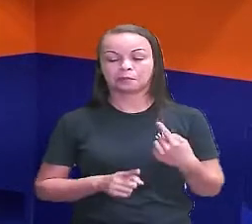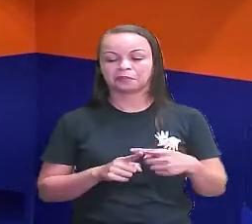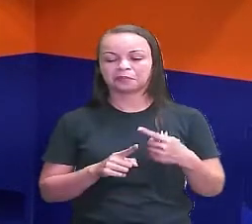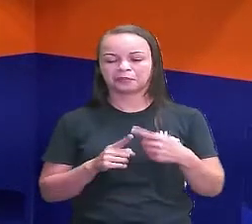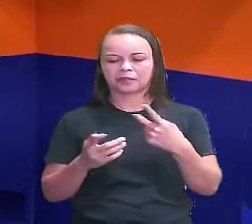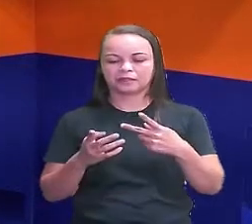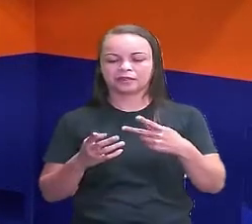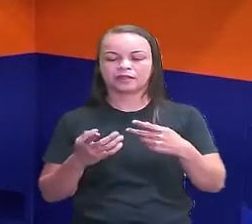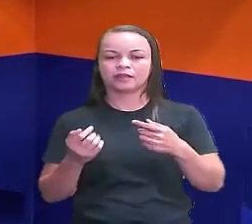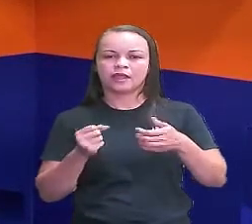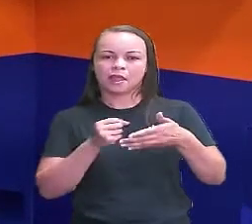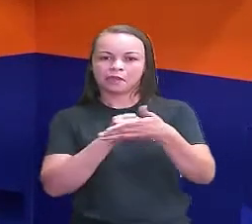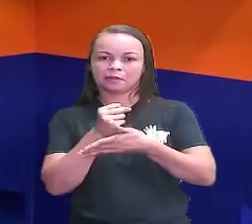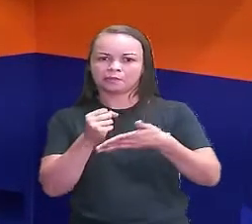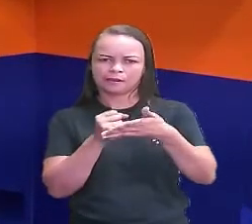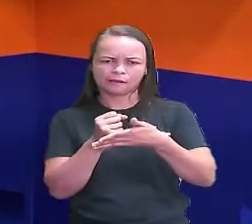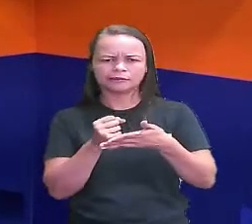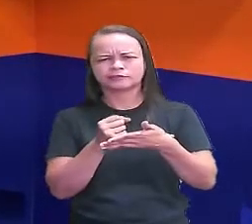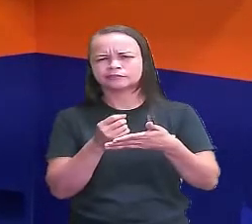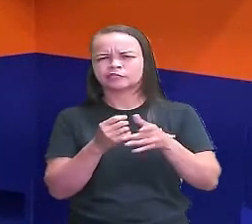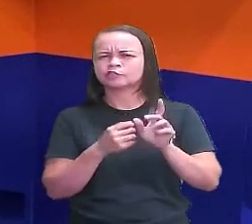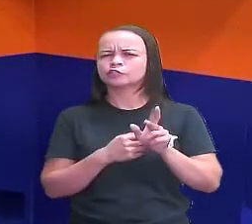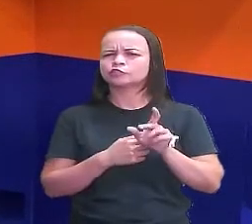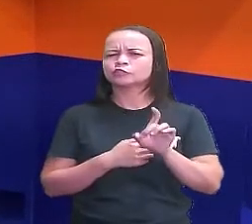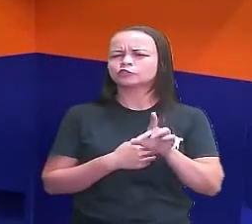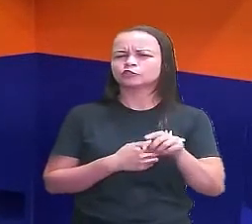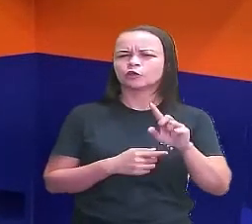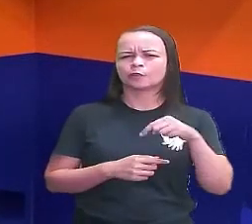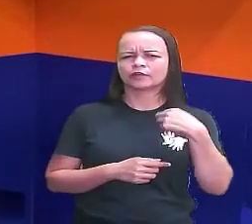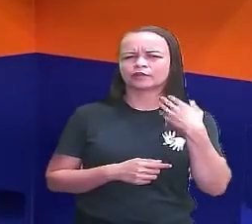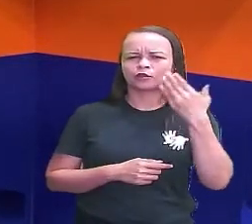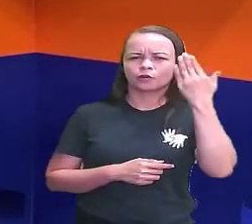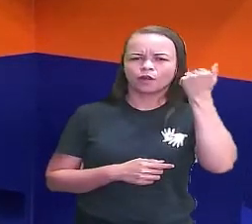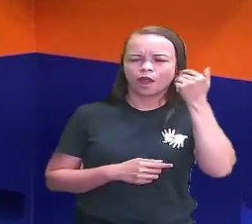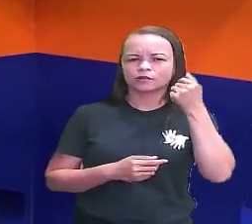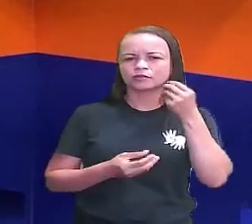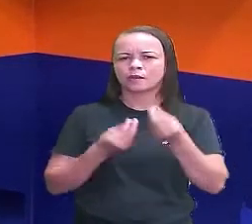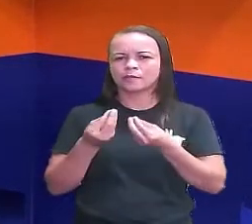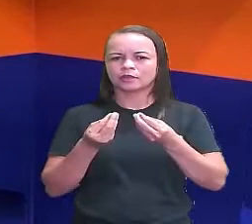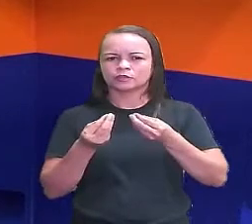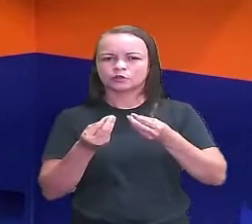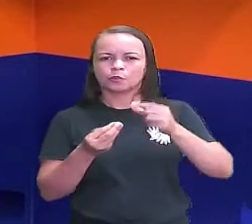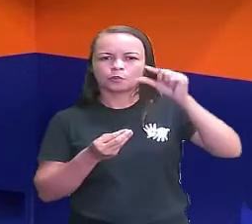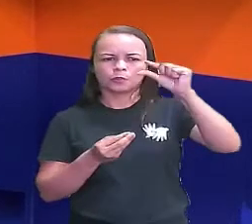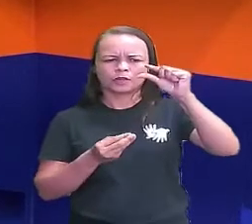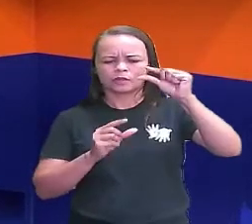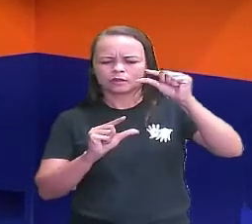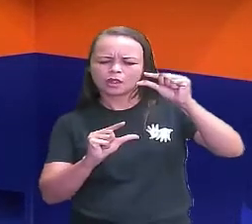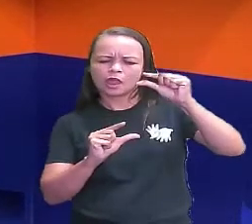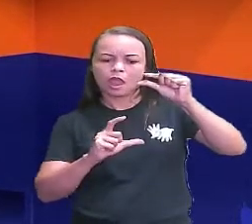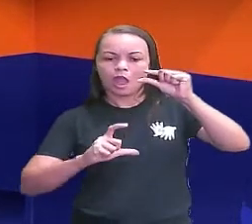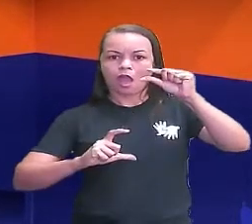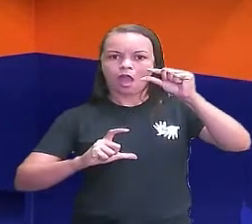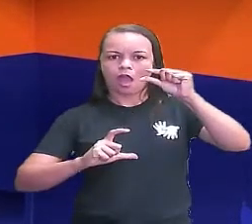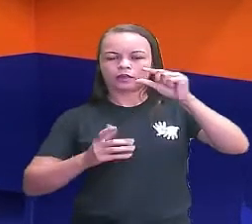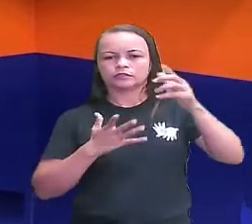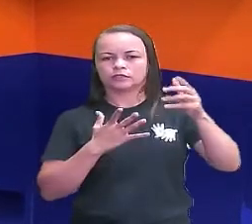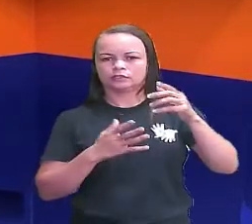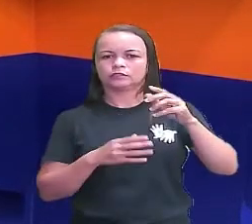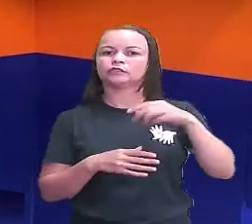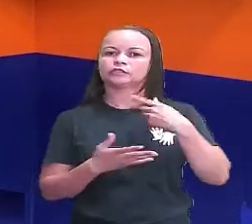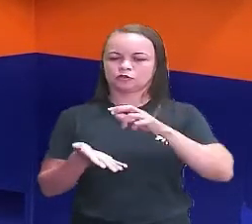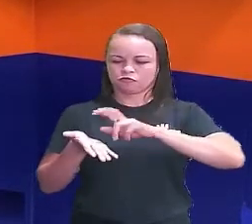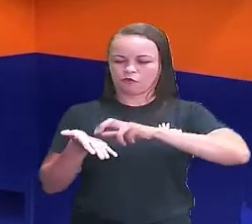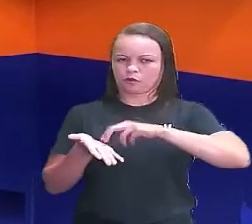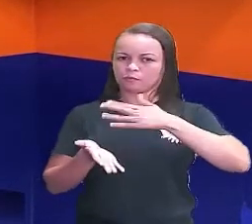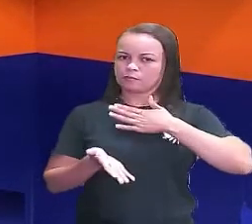porque é a base só para a gente distinguir a altura. Então, eu chamo de Bzão e chamo de Bzinho, mas isso é um vocabulário meu